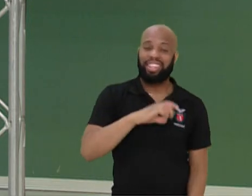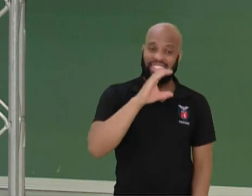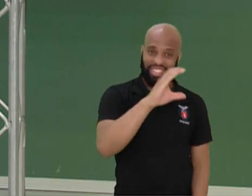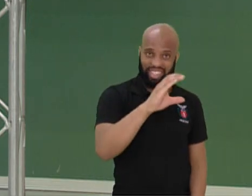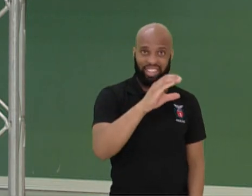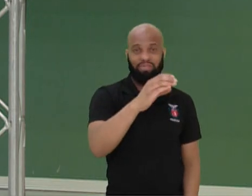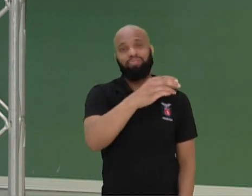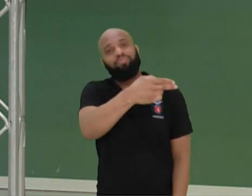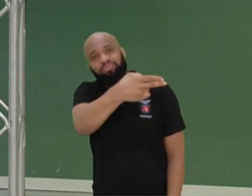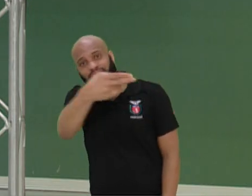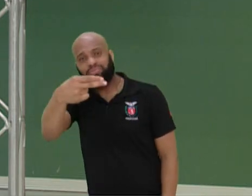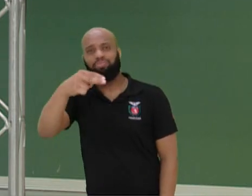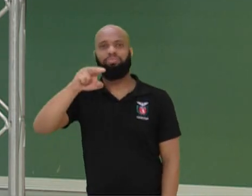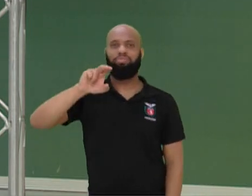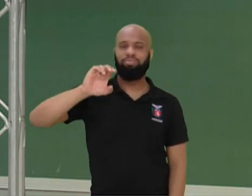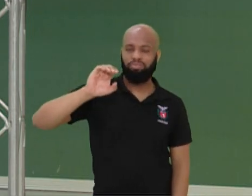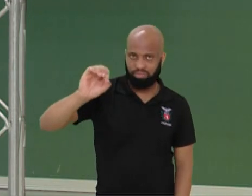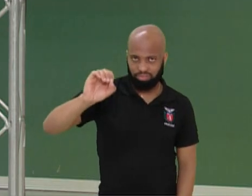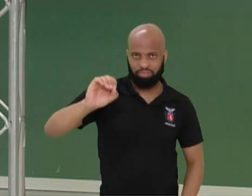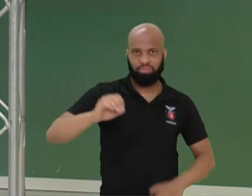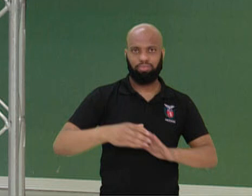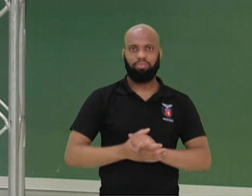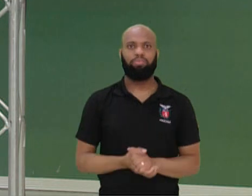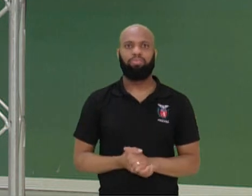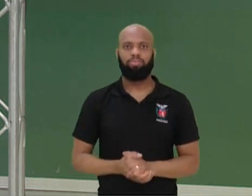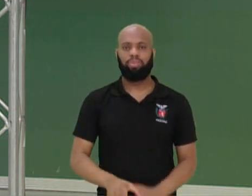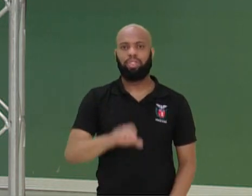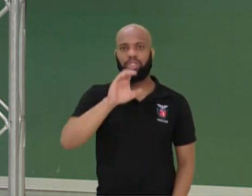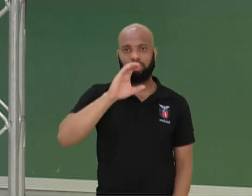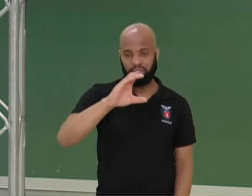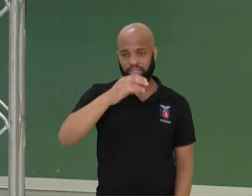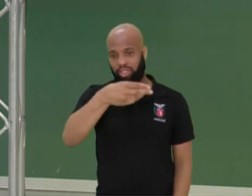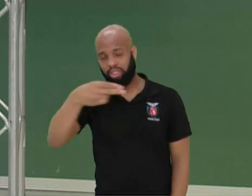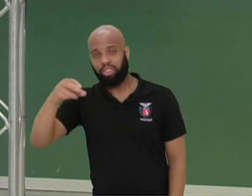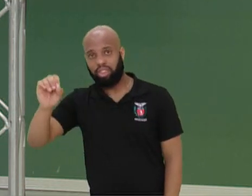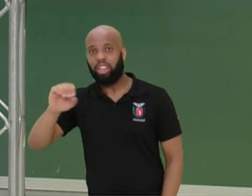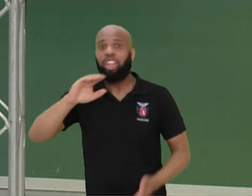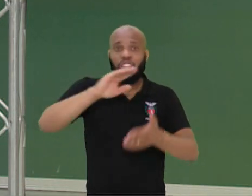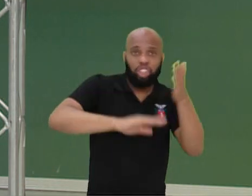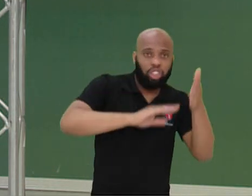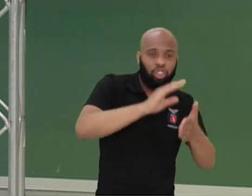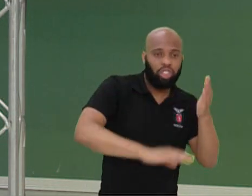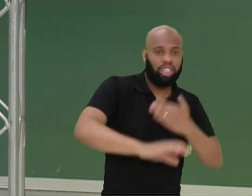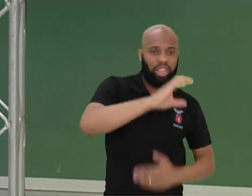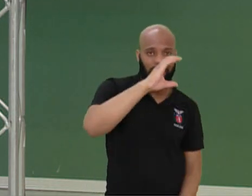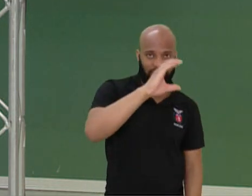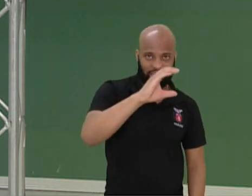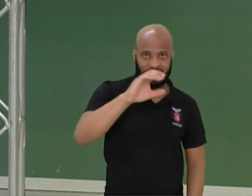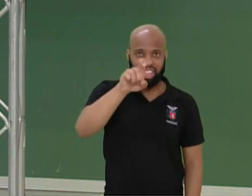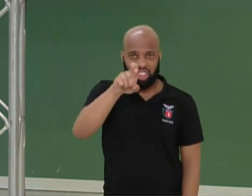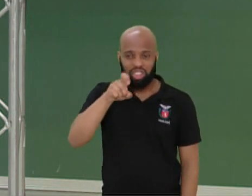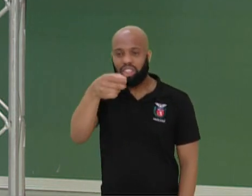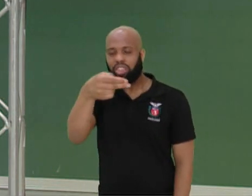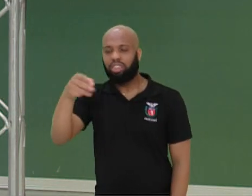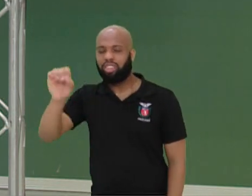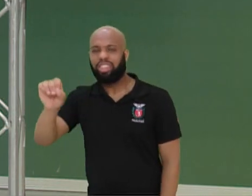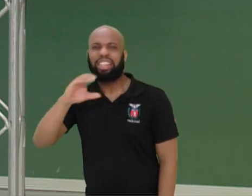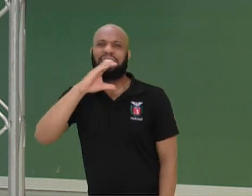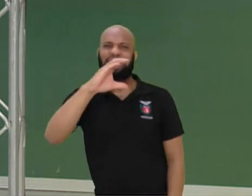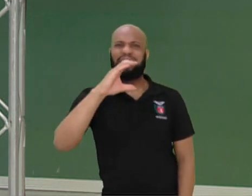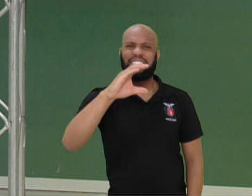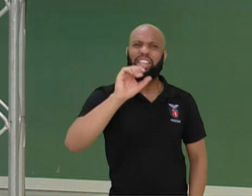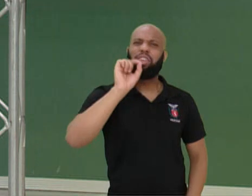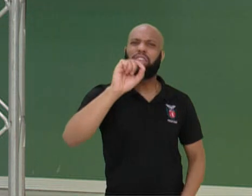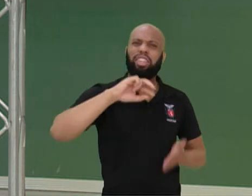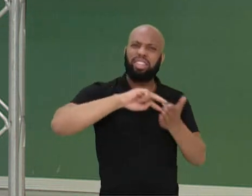que ter aqui que o custo seja igual a 0. Ou seja, basta trocar o custo por 0. Esse c que está ali, o c